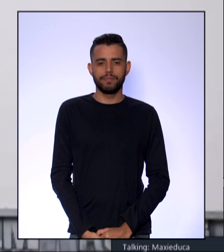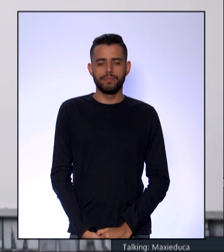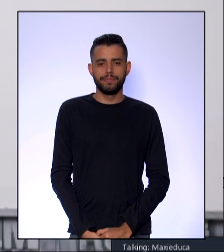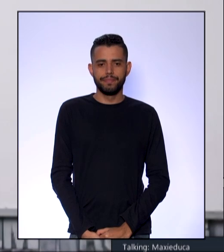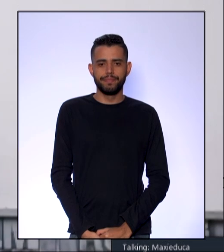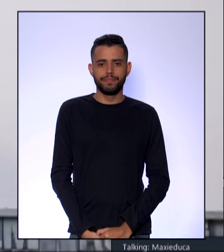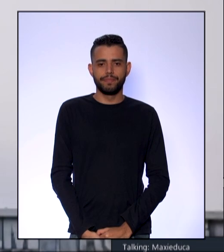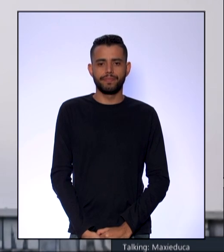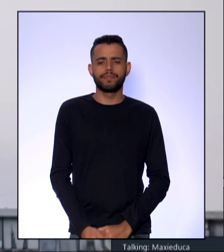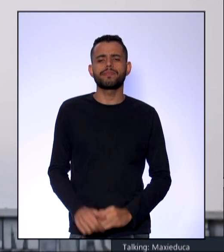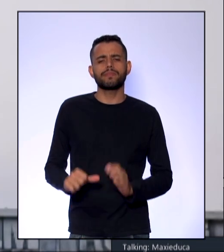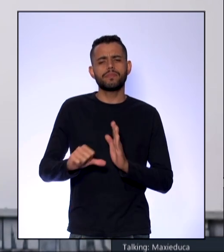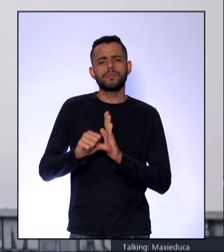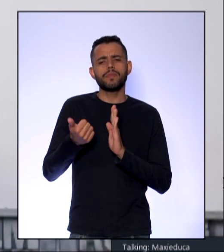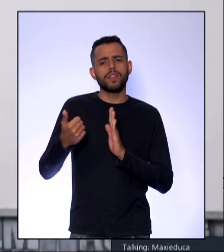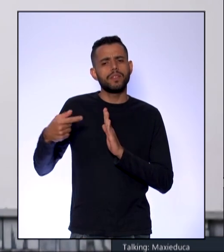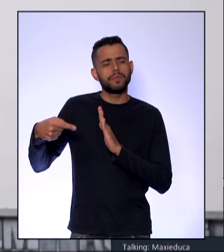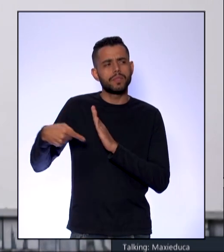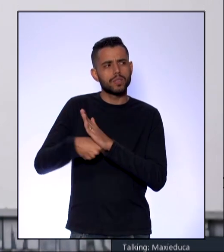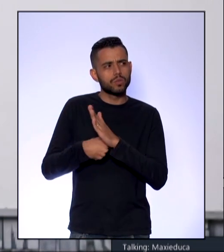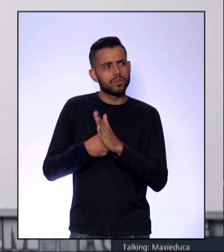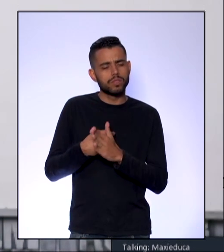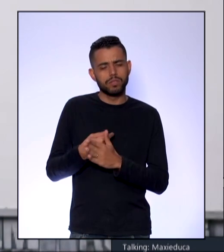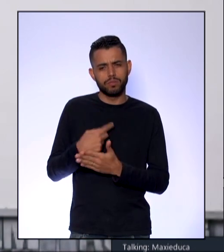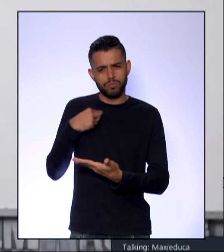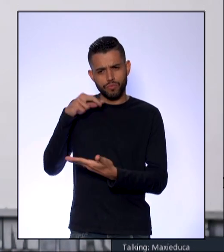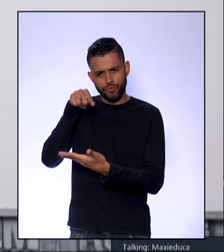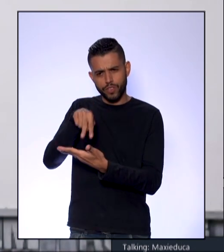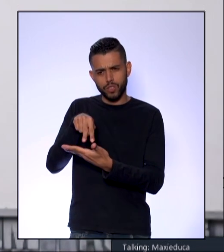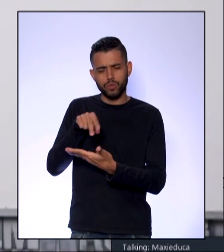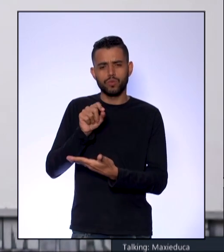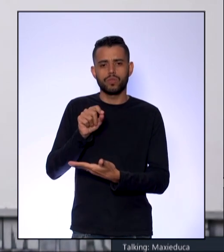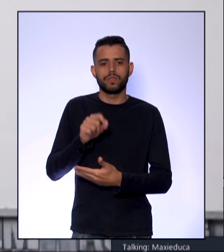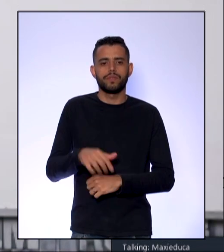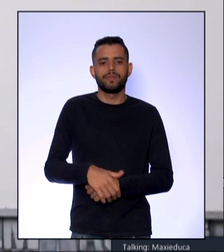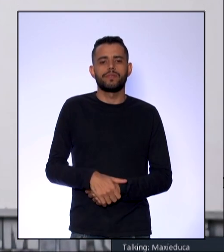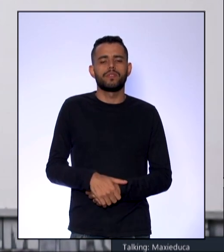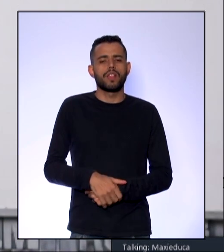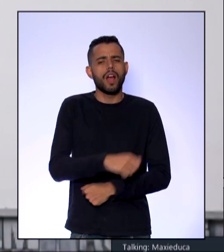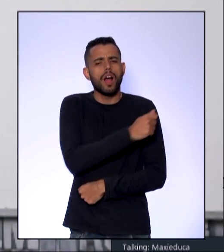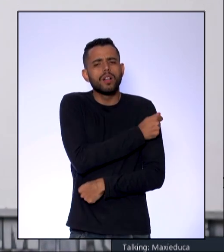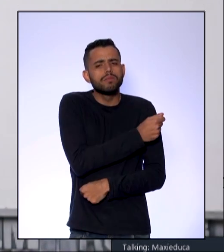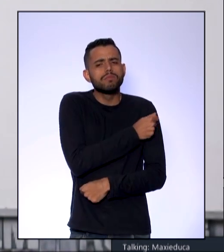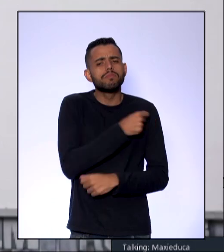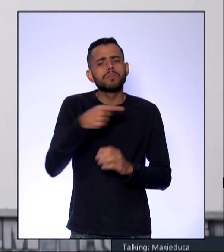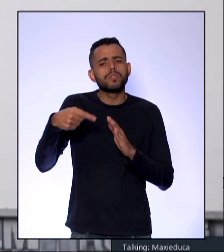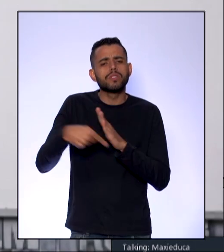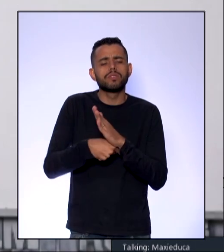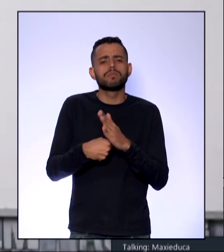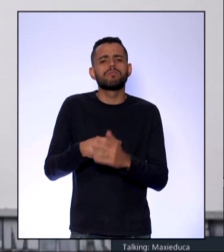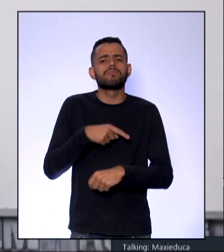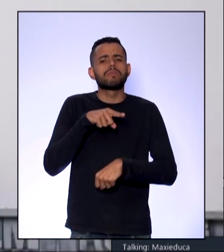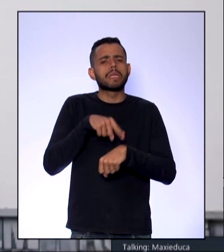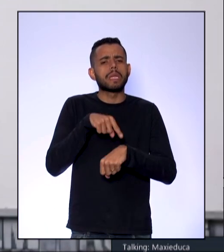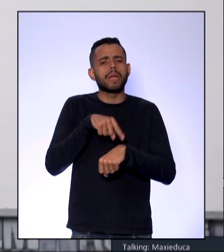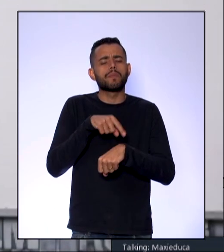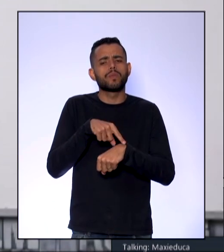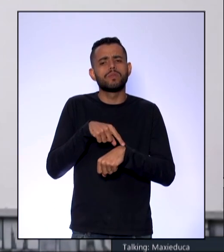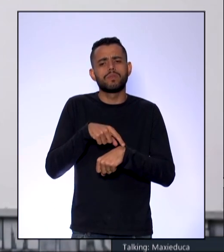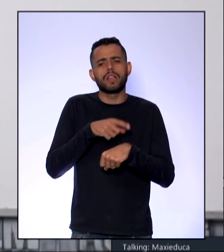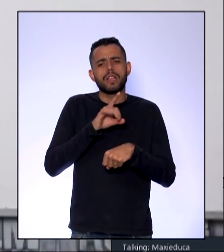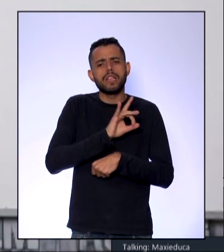Vamos lá. Primeira pergunta que observo aqui, que alguns alunos estão perguntando quanto tempo durou cada